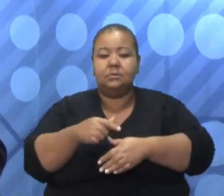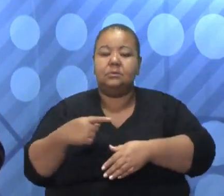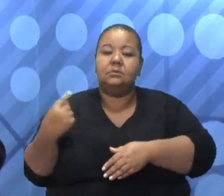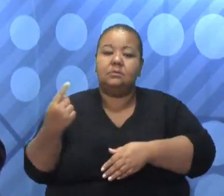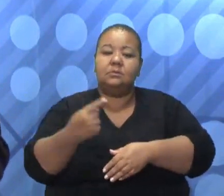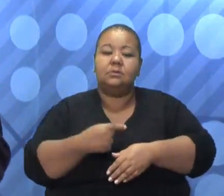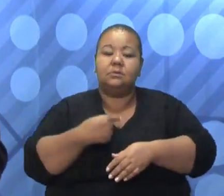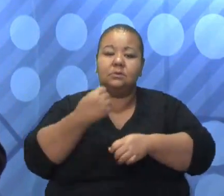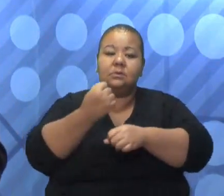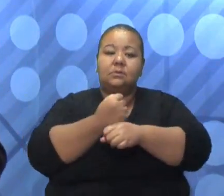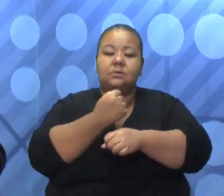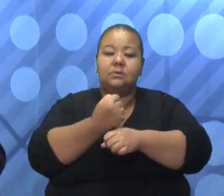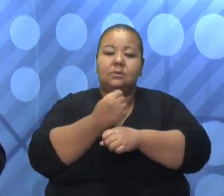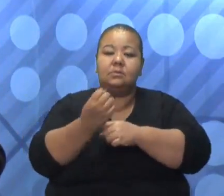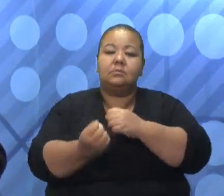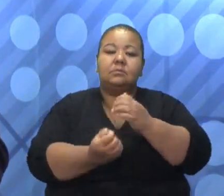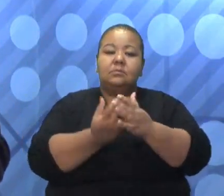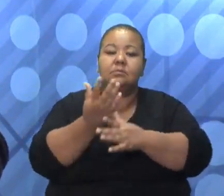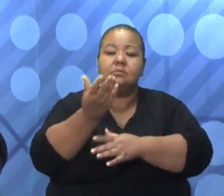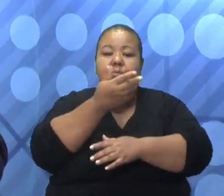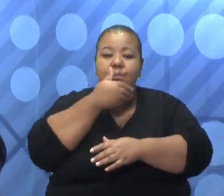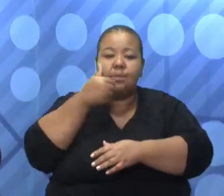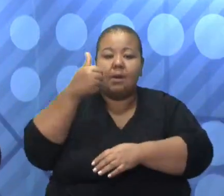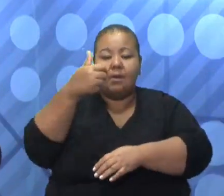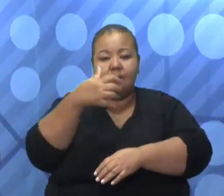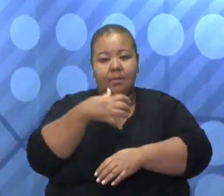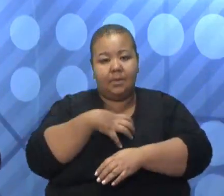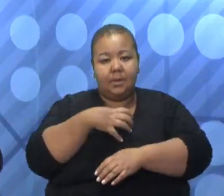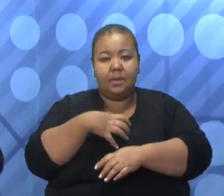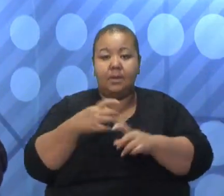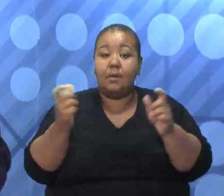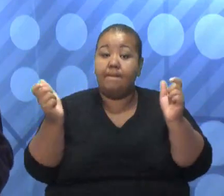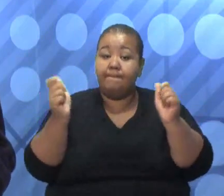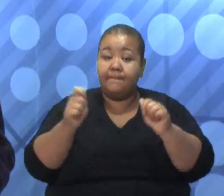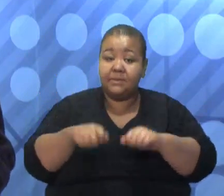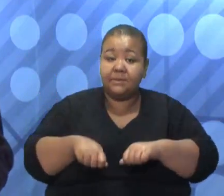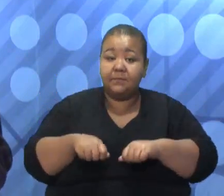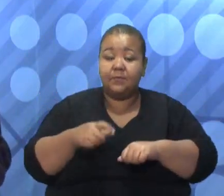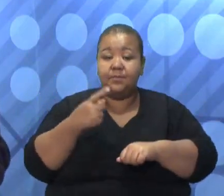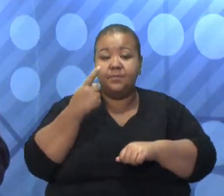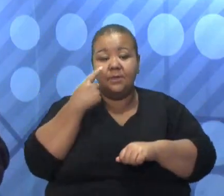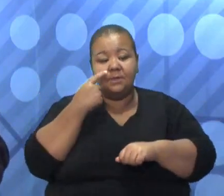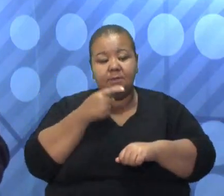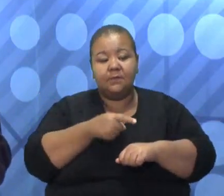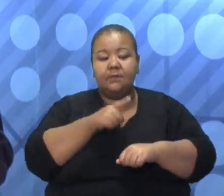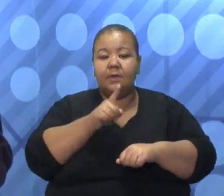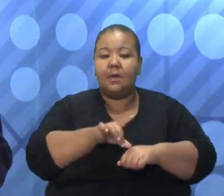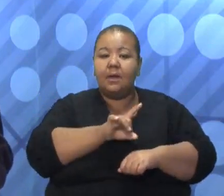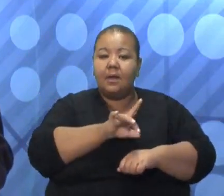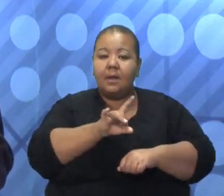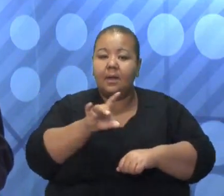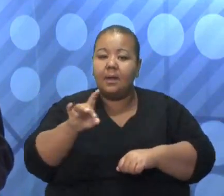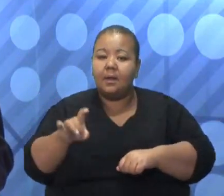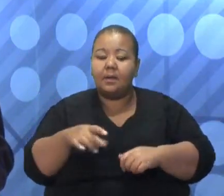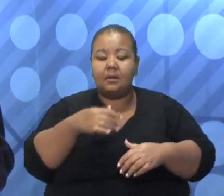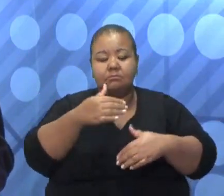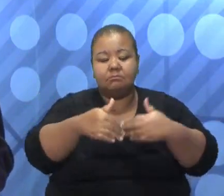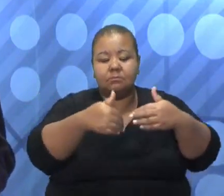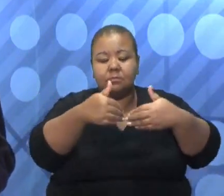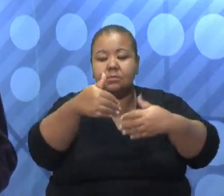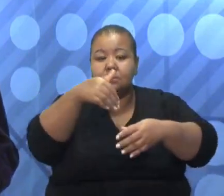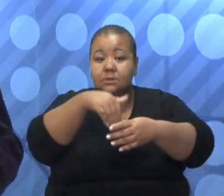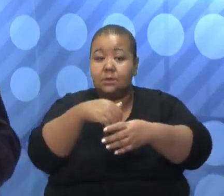nossa produção flua da melhor maneira possível. A gente chega num ponto que a gente vai vendo que cada processo dentro da produção